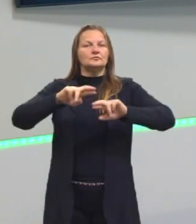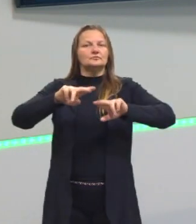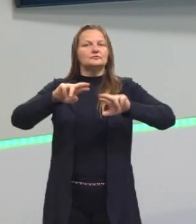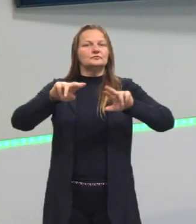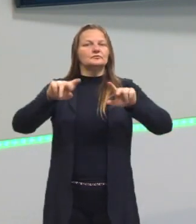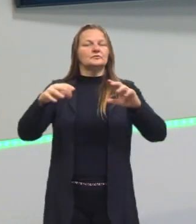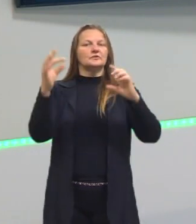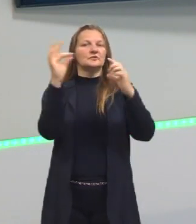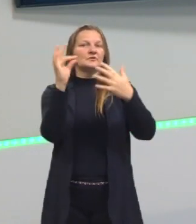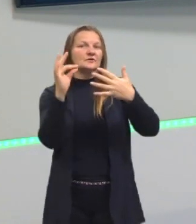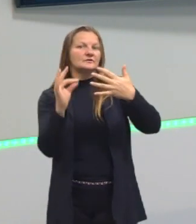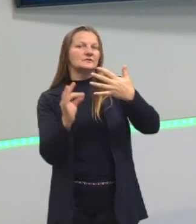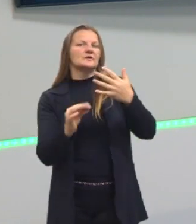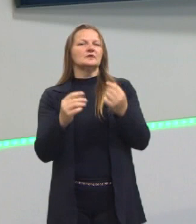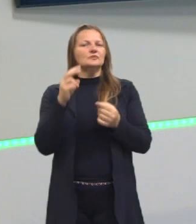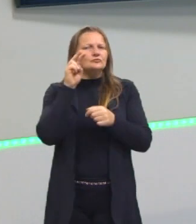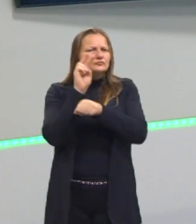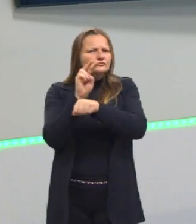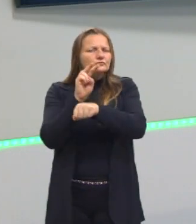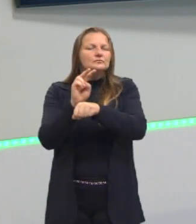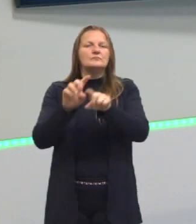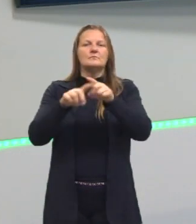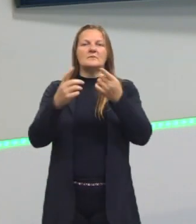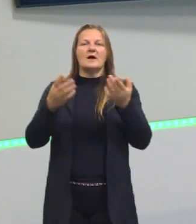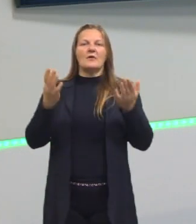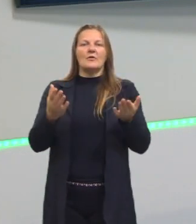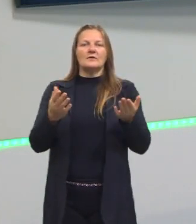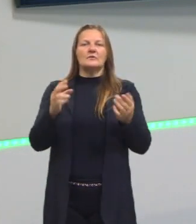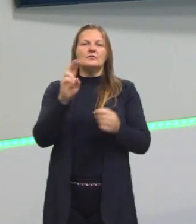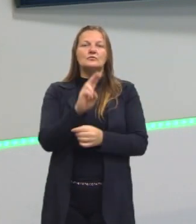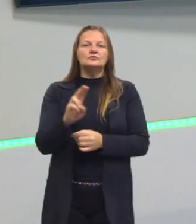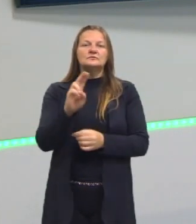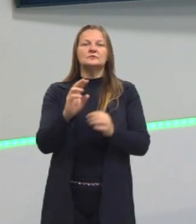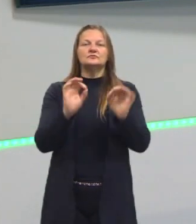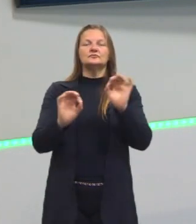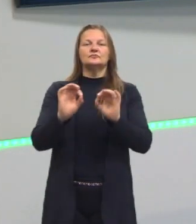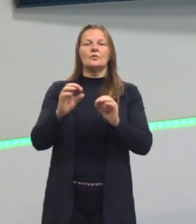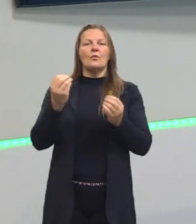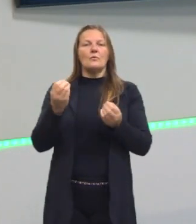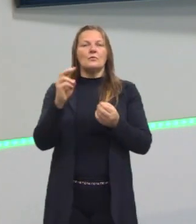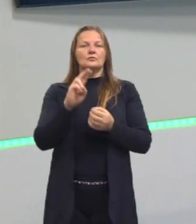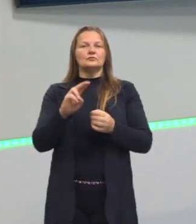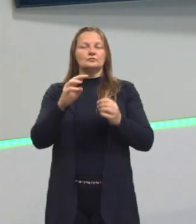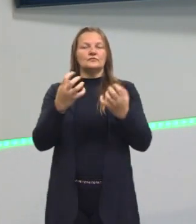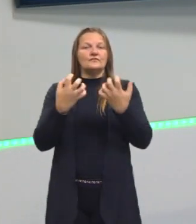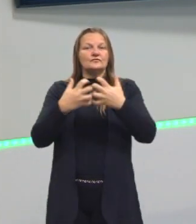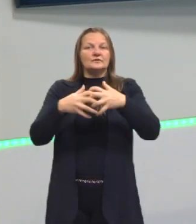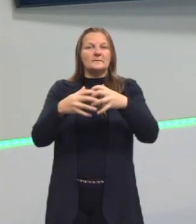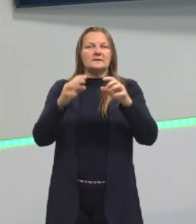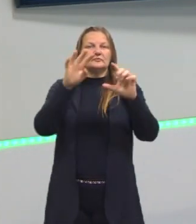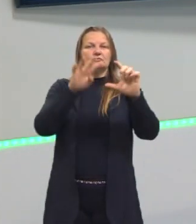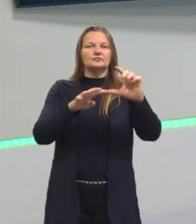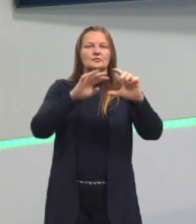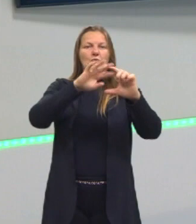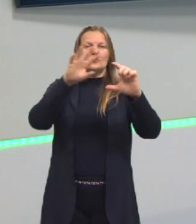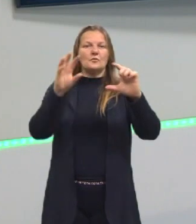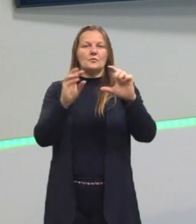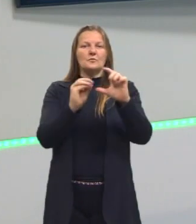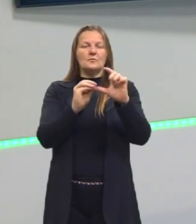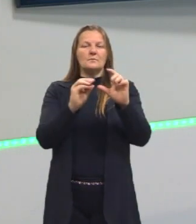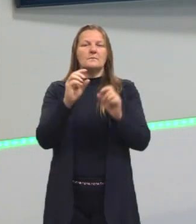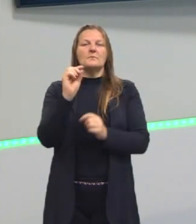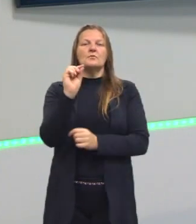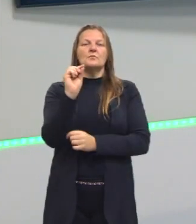muitos detalhes para a gente cuidar. Mas então agora nós vamos ver o determinante na matemática. O que que significa essa